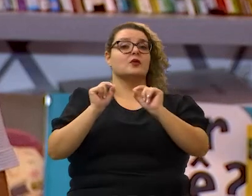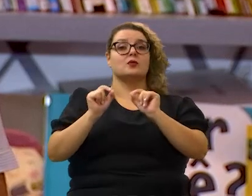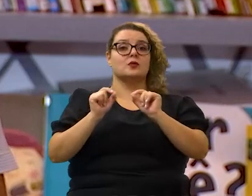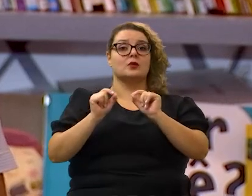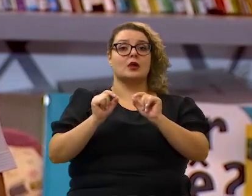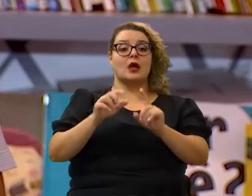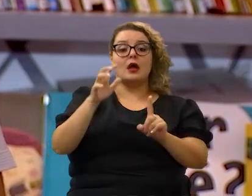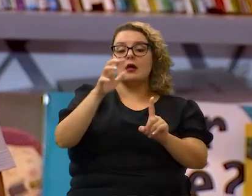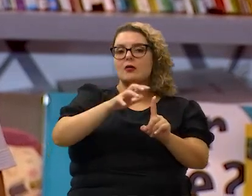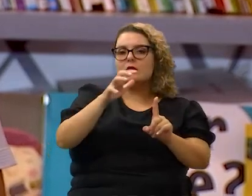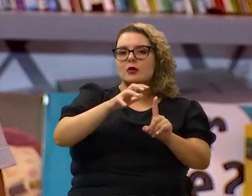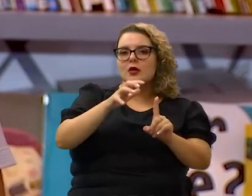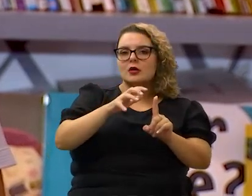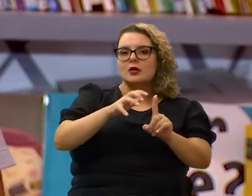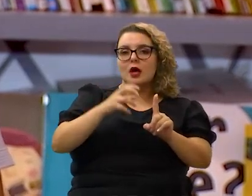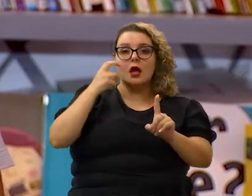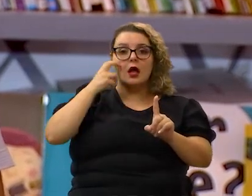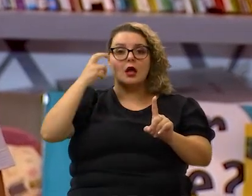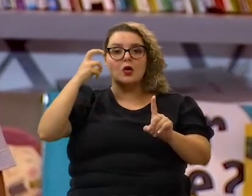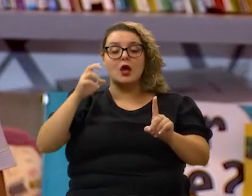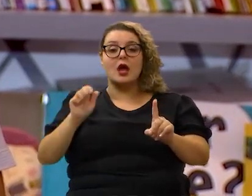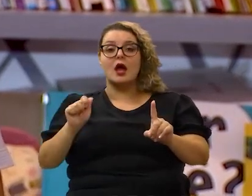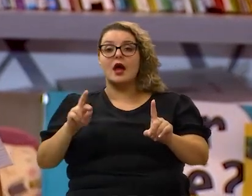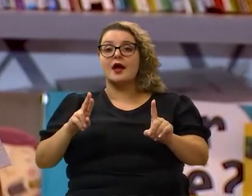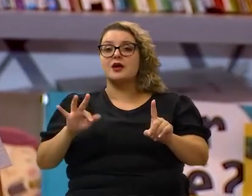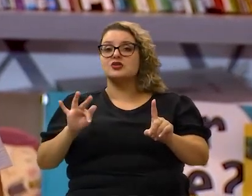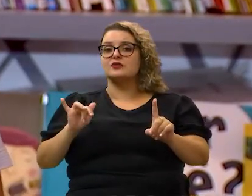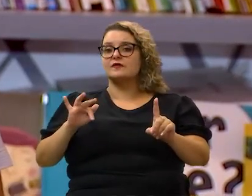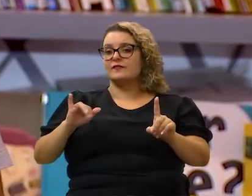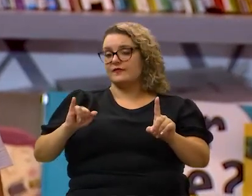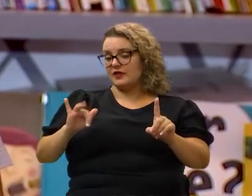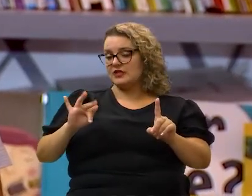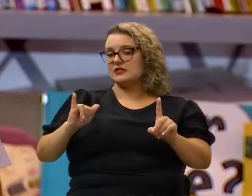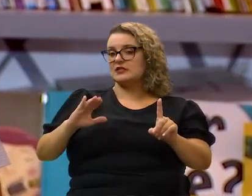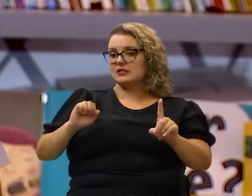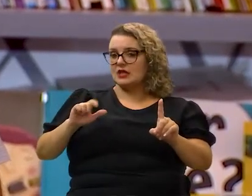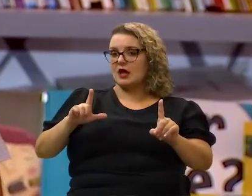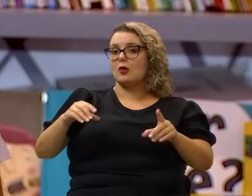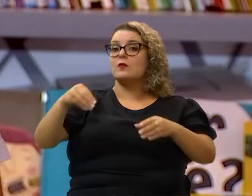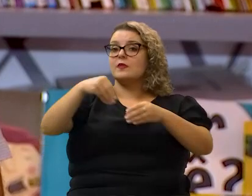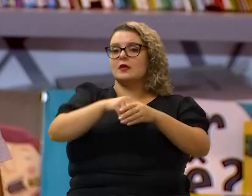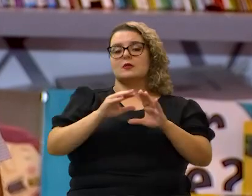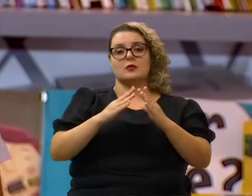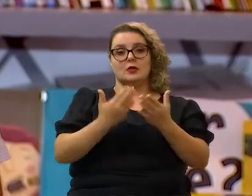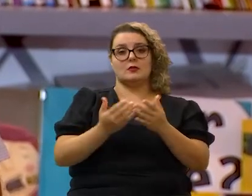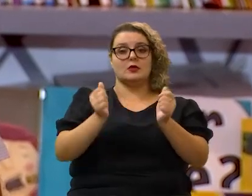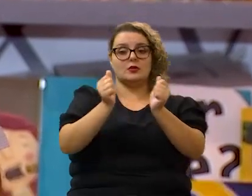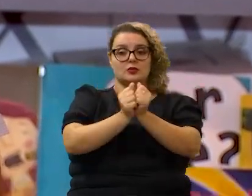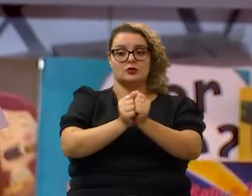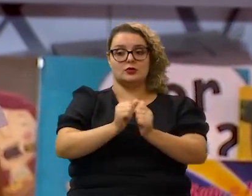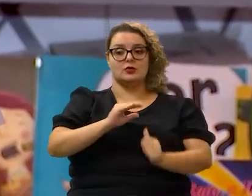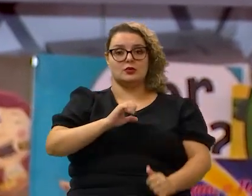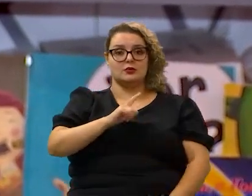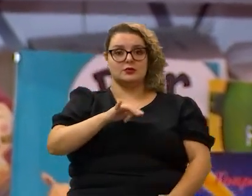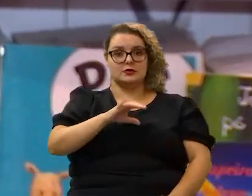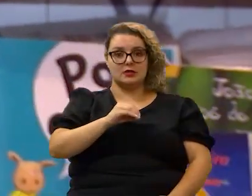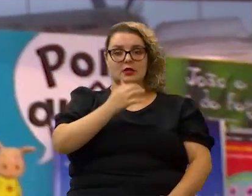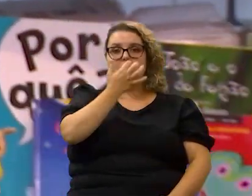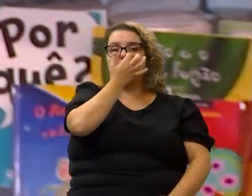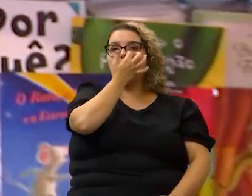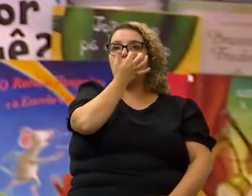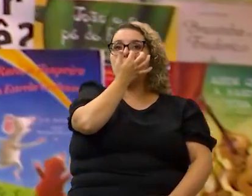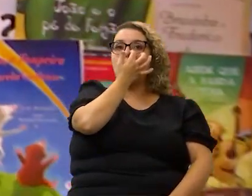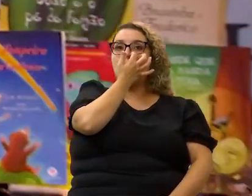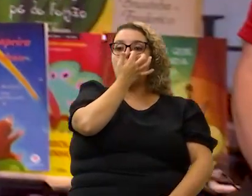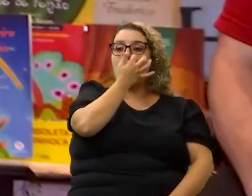o impacto da inteligência artificial nas escolas. Bom, estou aqui com o Célio Tazinafo,